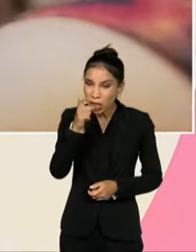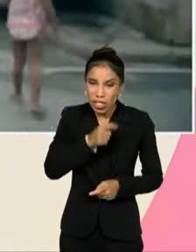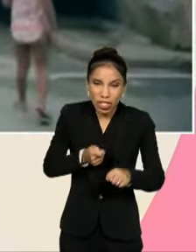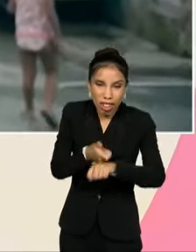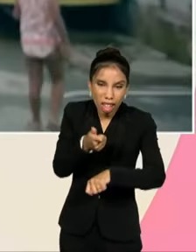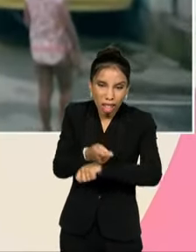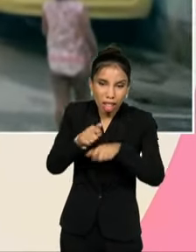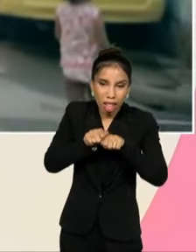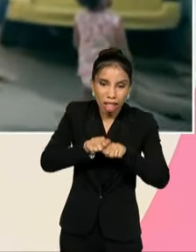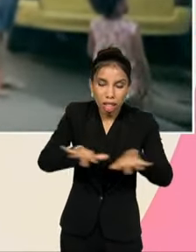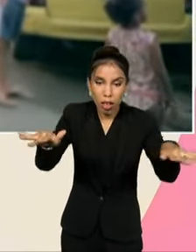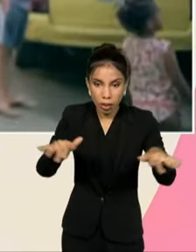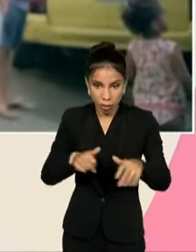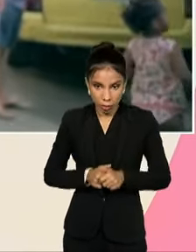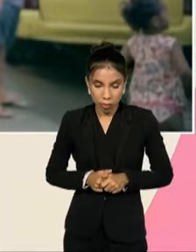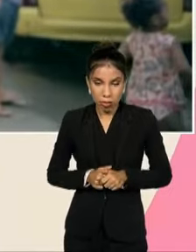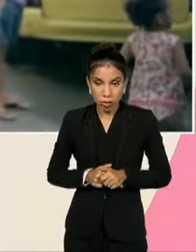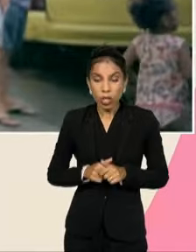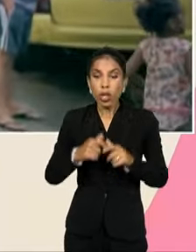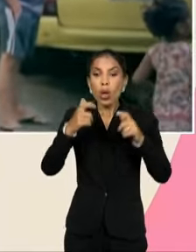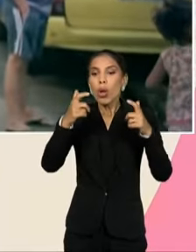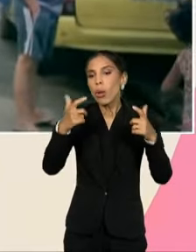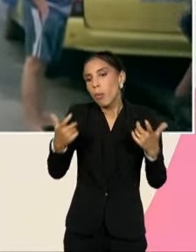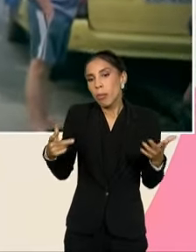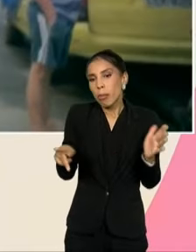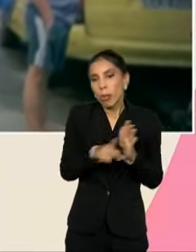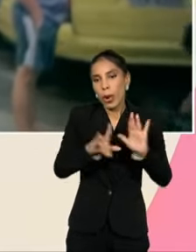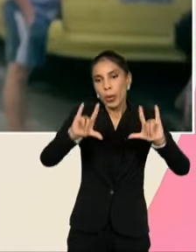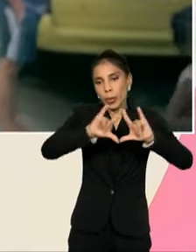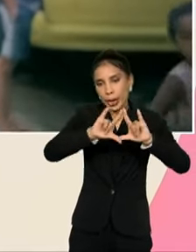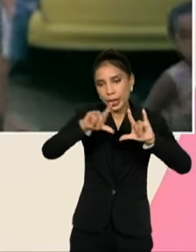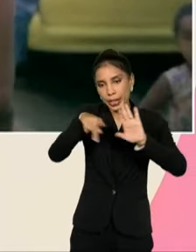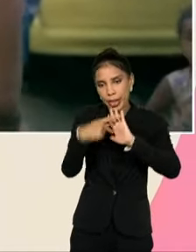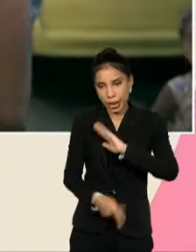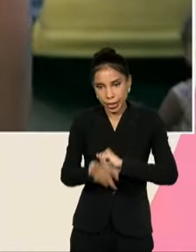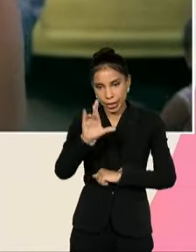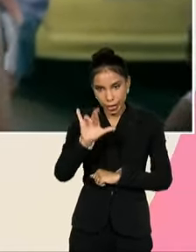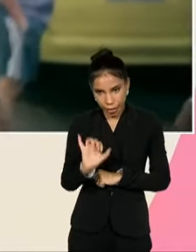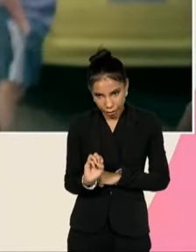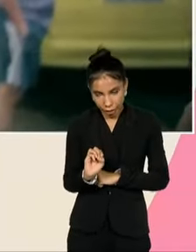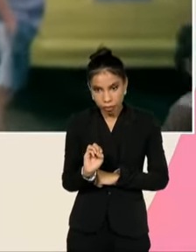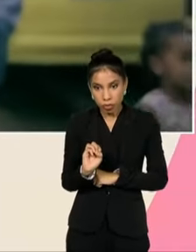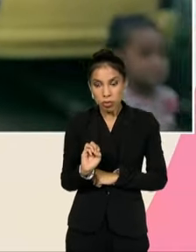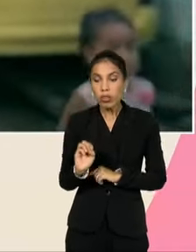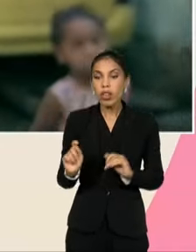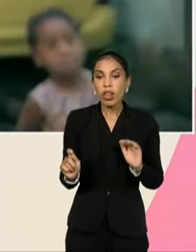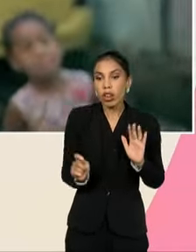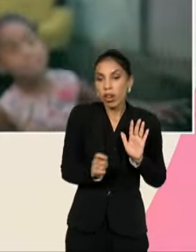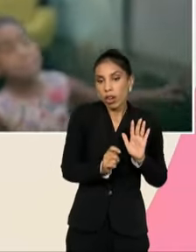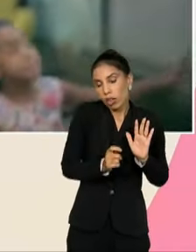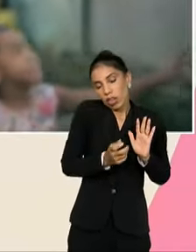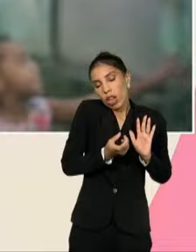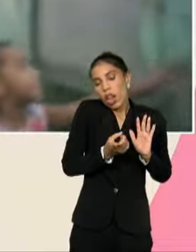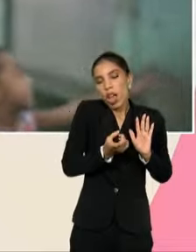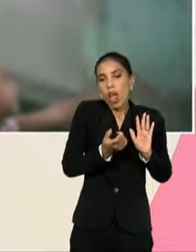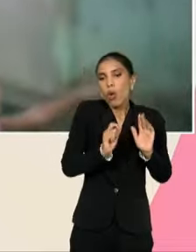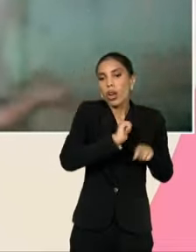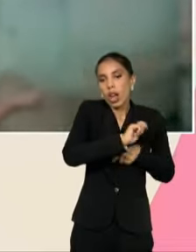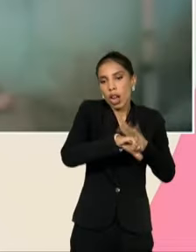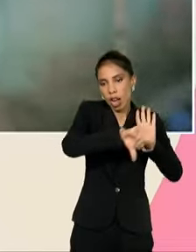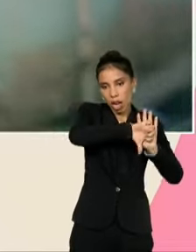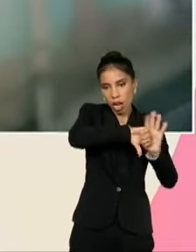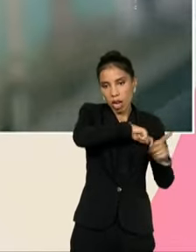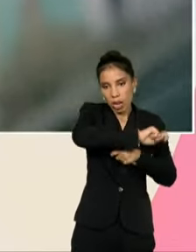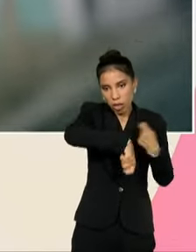porque num lugar que tem milícia, por exemplo, no Rio de Janeiro, você tem, a milícia é uma máfia. Então, ela tem um lado opressor